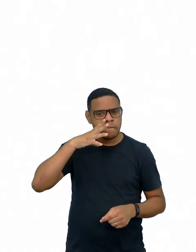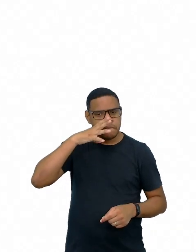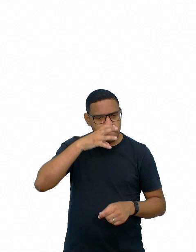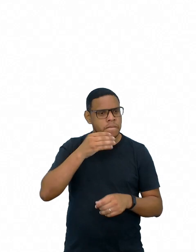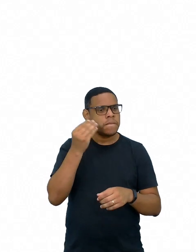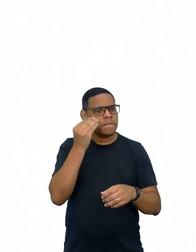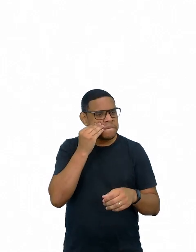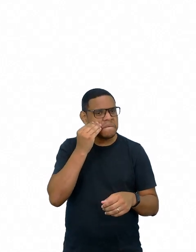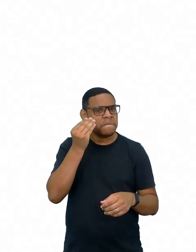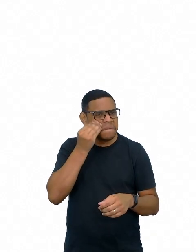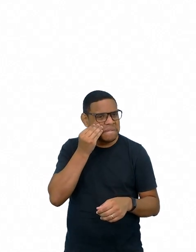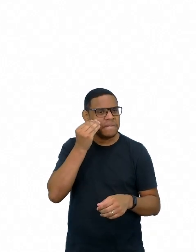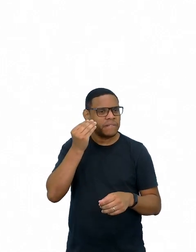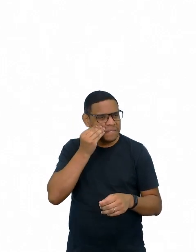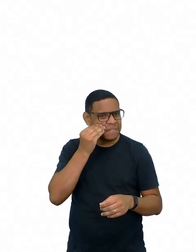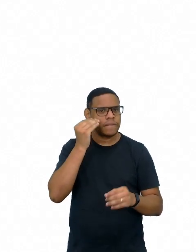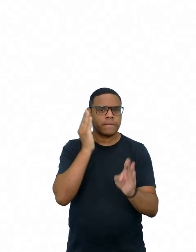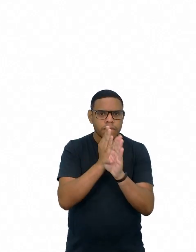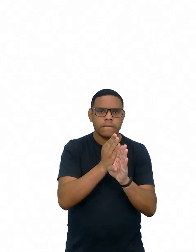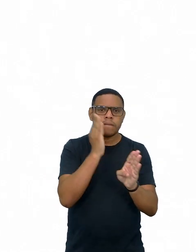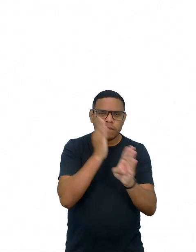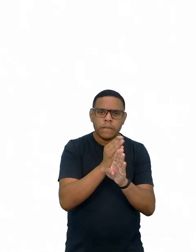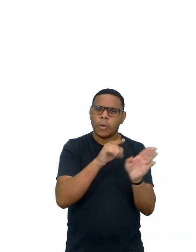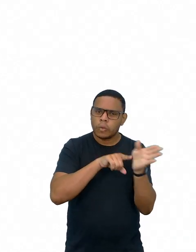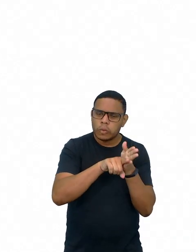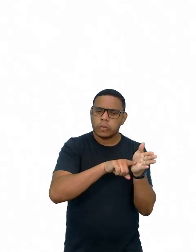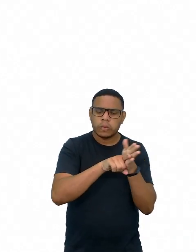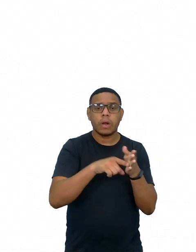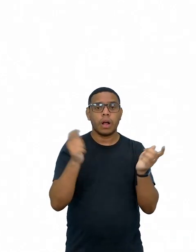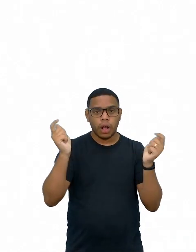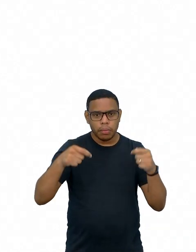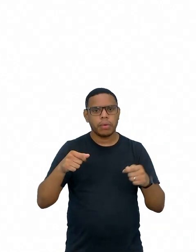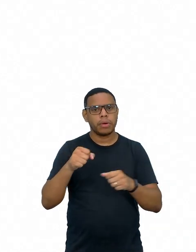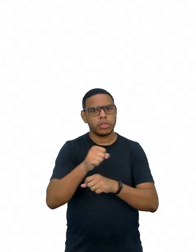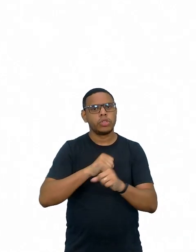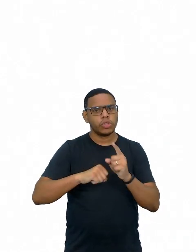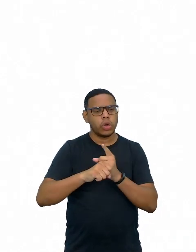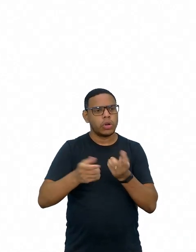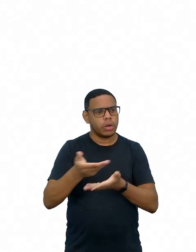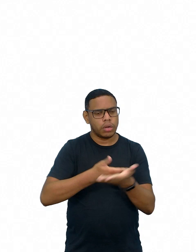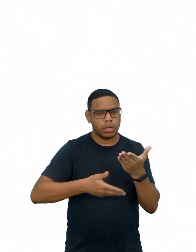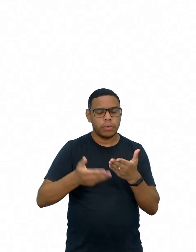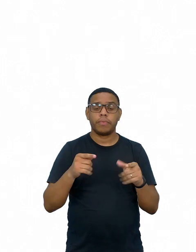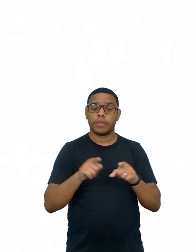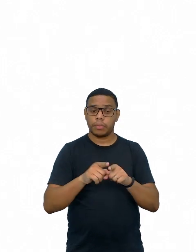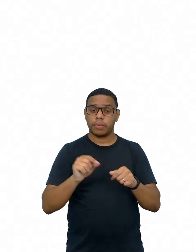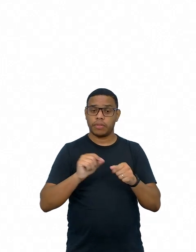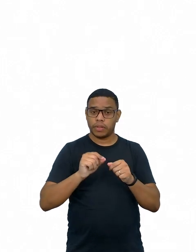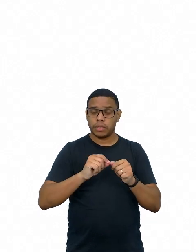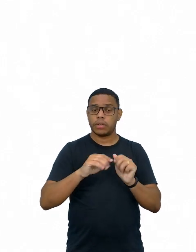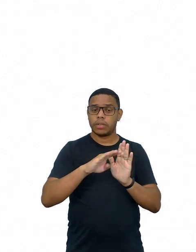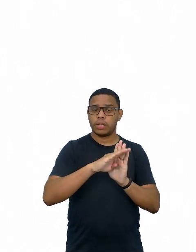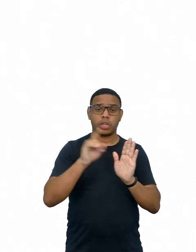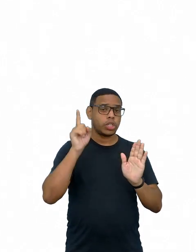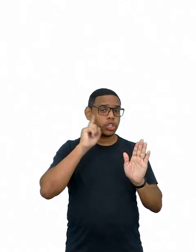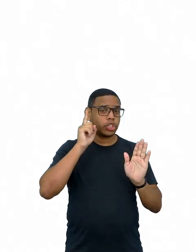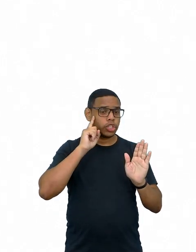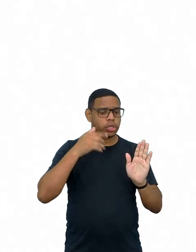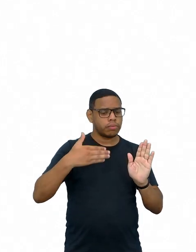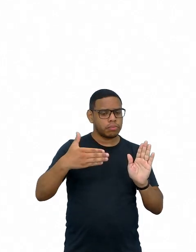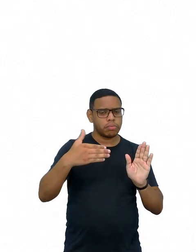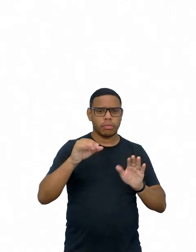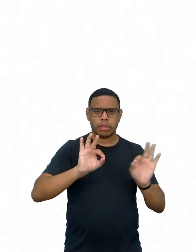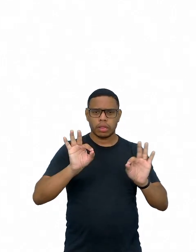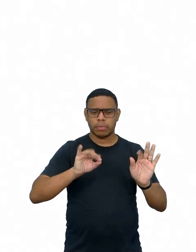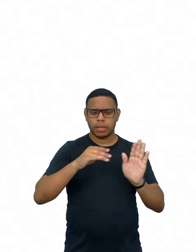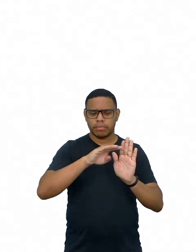Isso é persistência, é habilidade socioemocional. Elaborar um cronograma de trabalho.